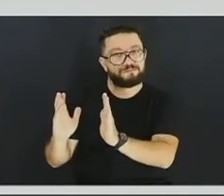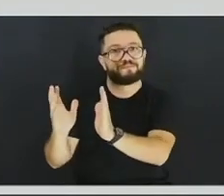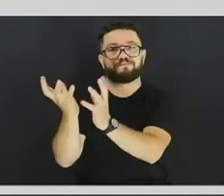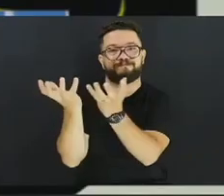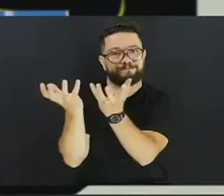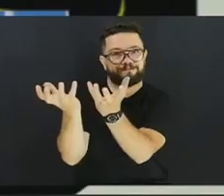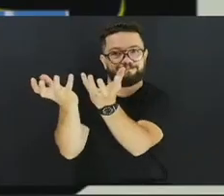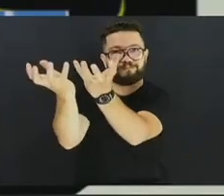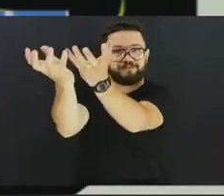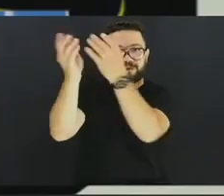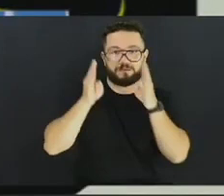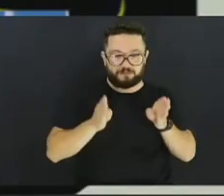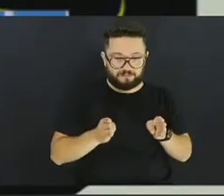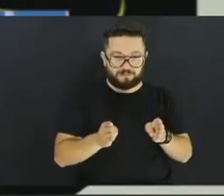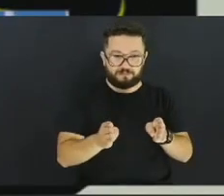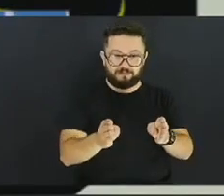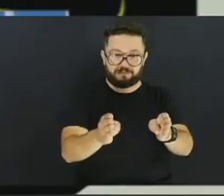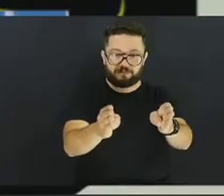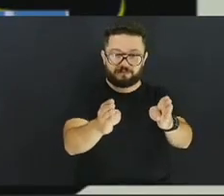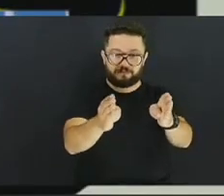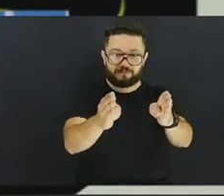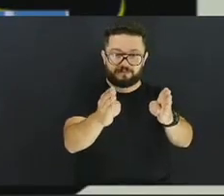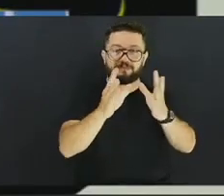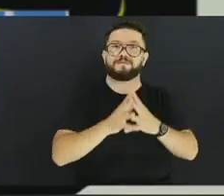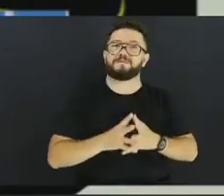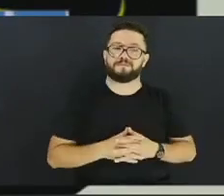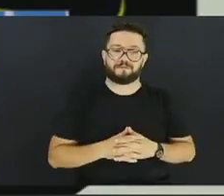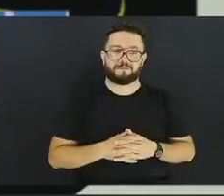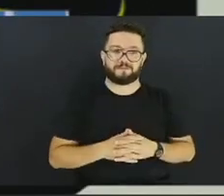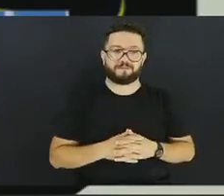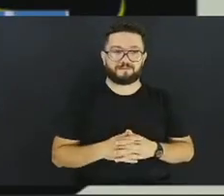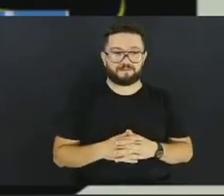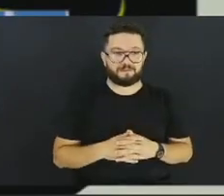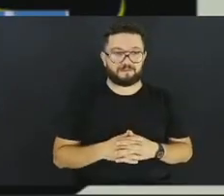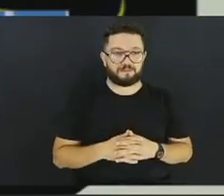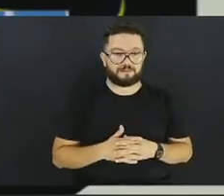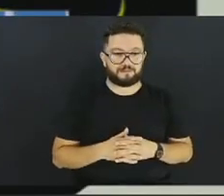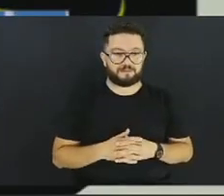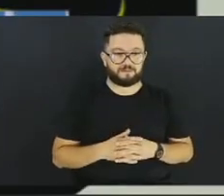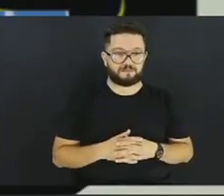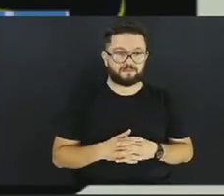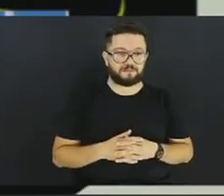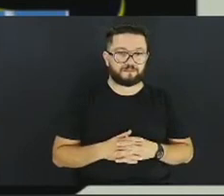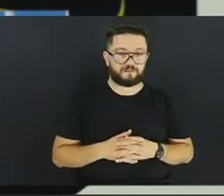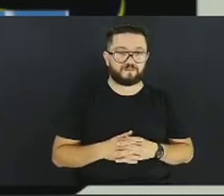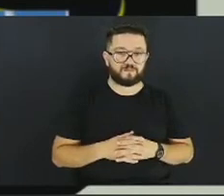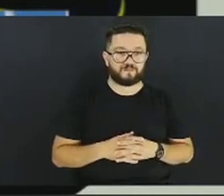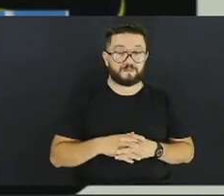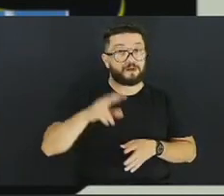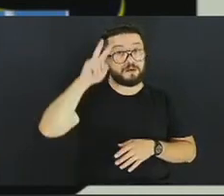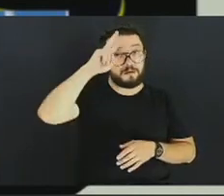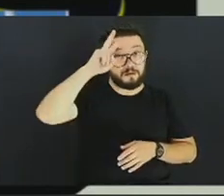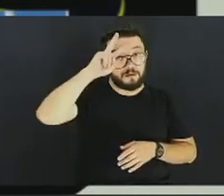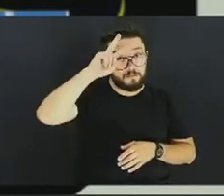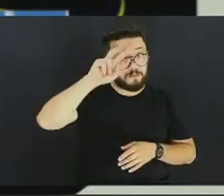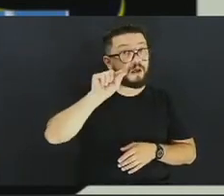sua floresta com isso. E o ciclo. Lembre-se disso. Quando alguém diz, não, não pode cortar. Mas...